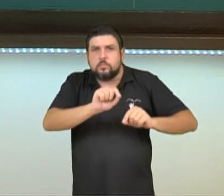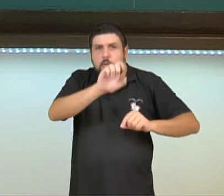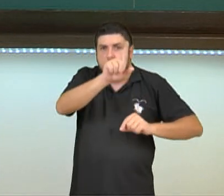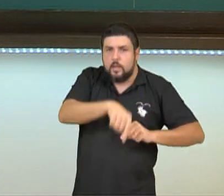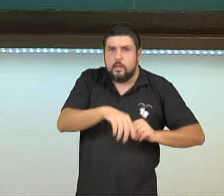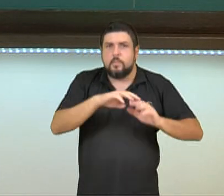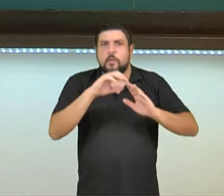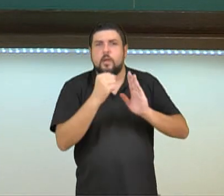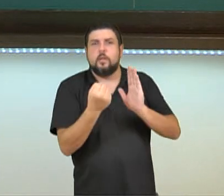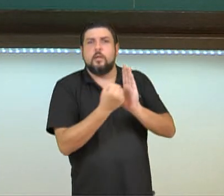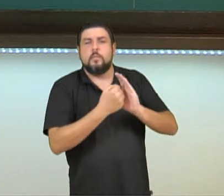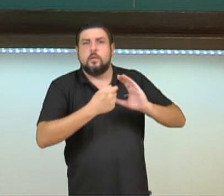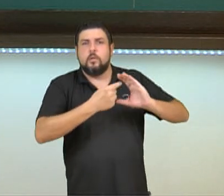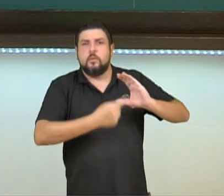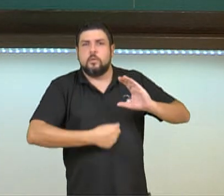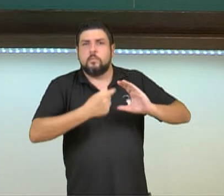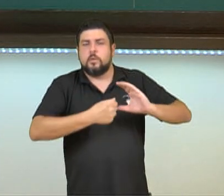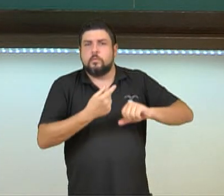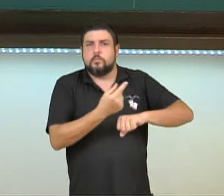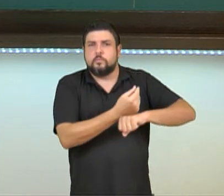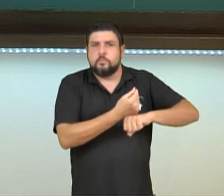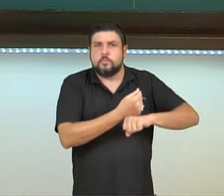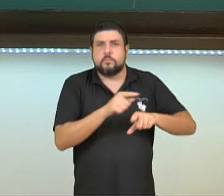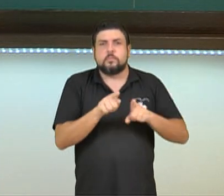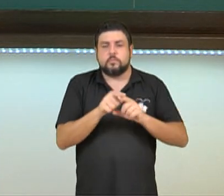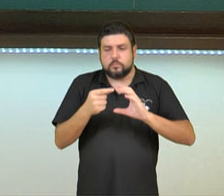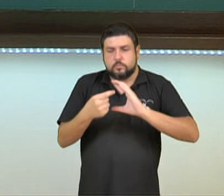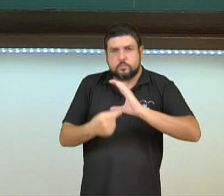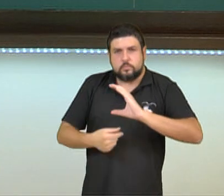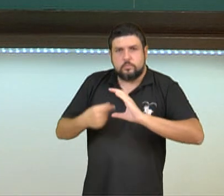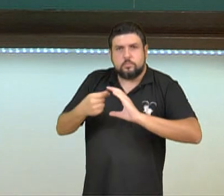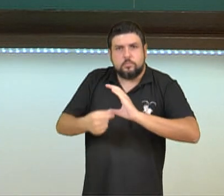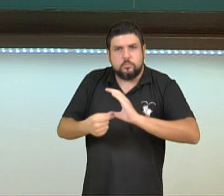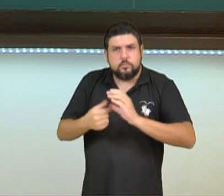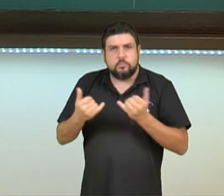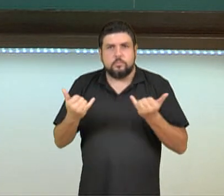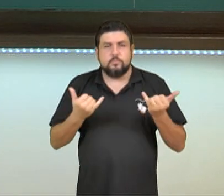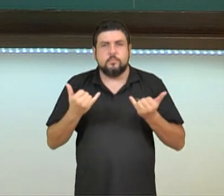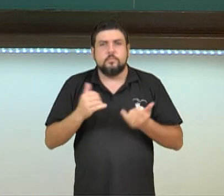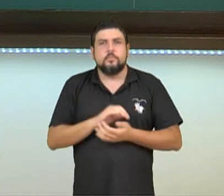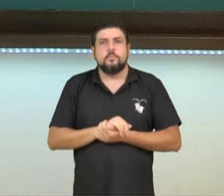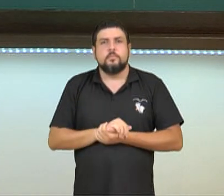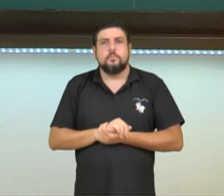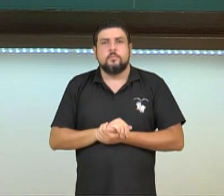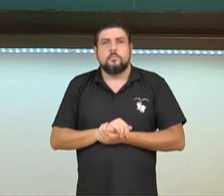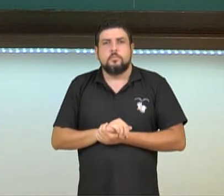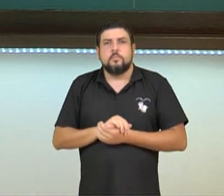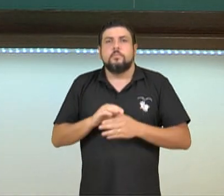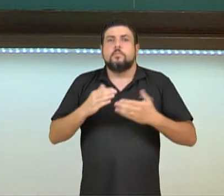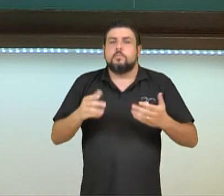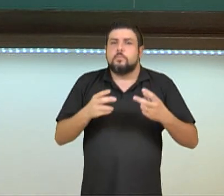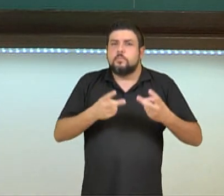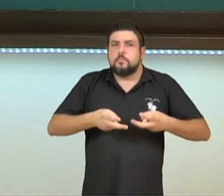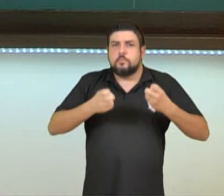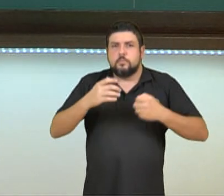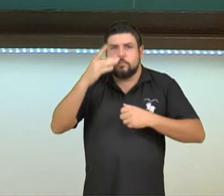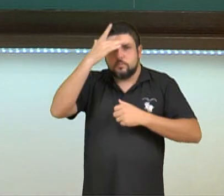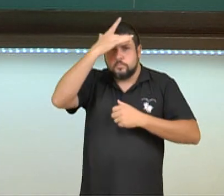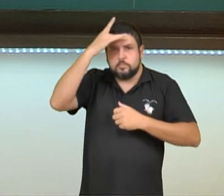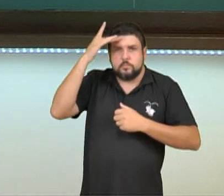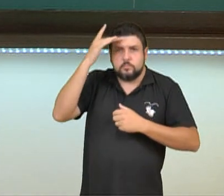chamado capitalismo financeiro e do capitalismo informacional, onde, literalmente, você percebe pessoas